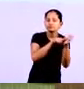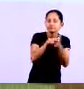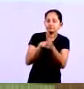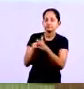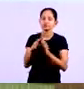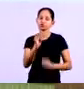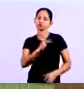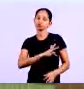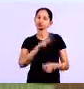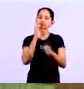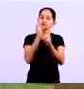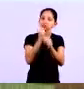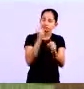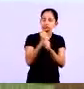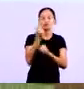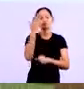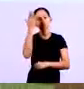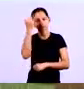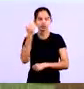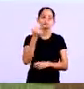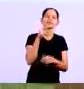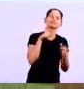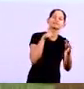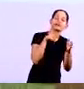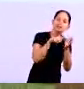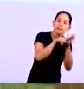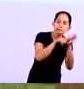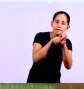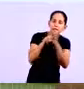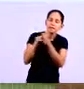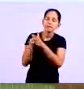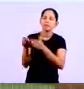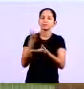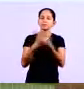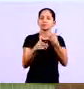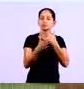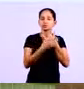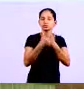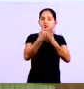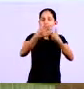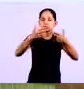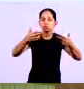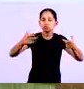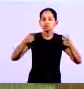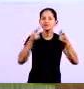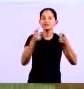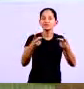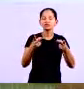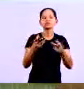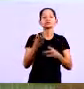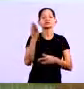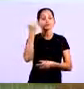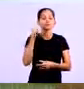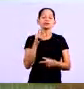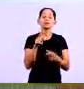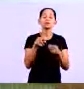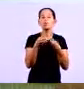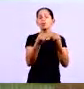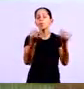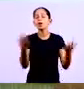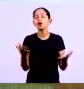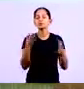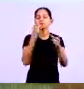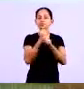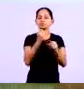de finanças, vai dar controle, vai dar assessoria, ou vai estar trabalhando junto às finanças dessa empresa, você vai ter que pedir para o contador seu fazer um